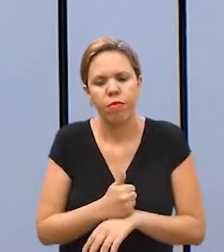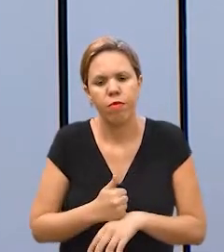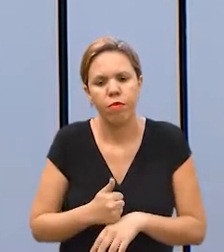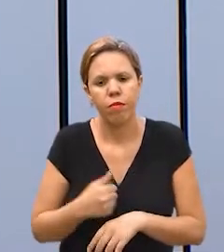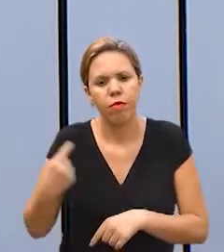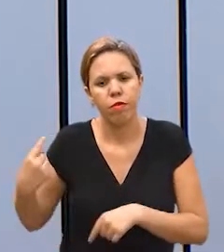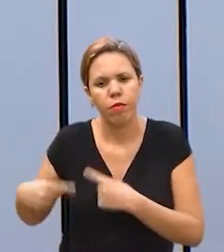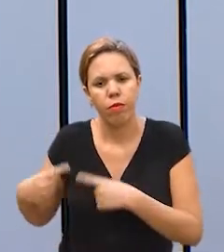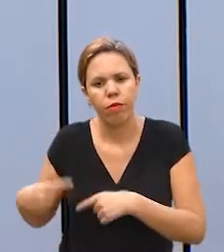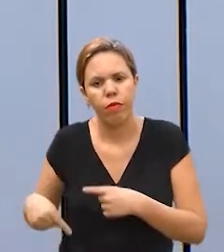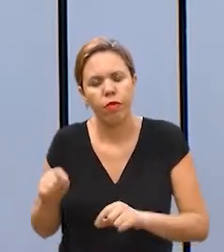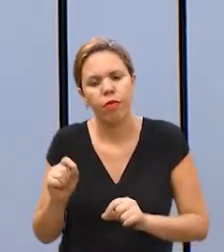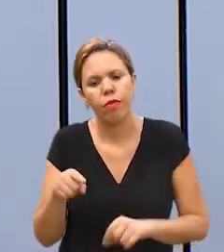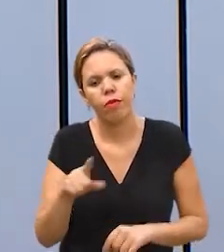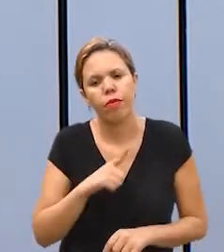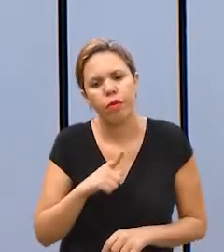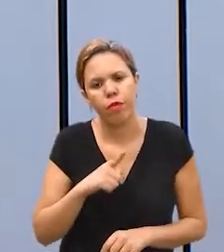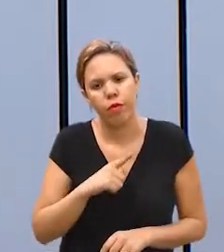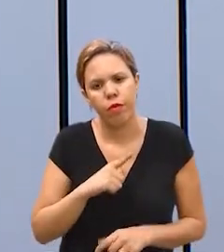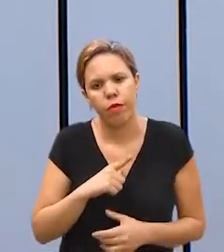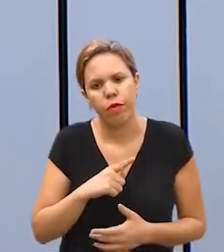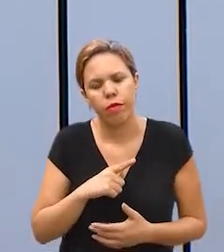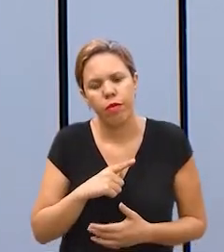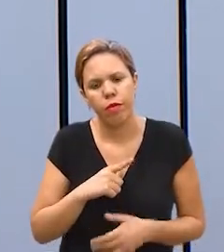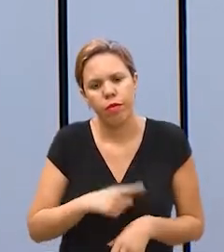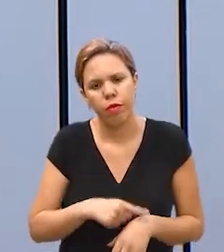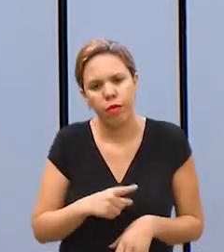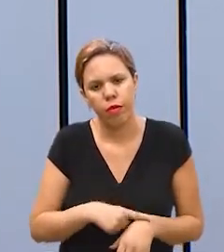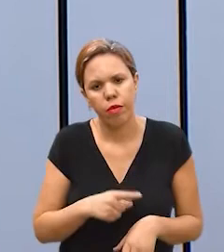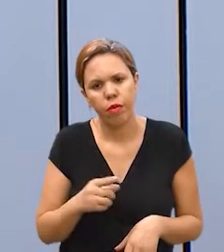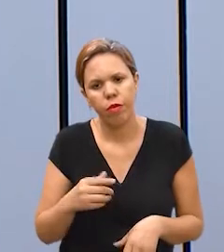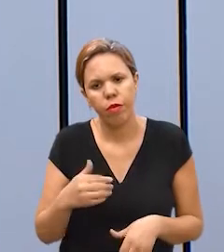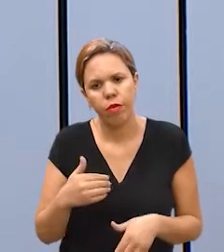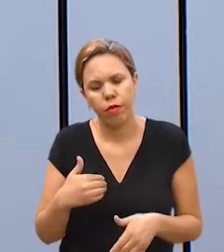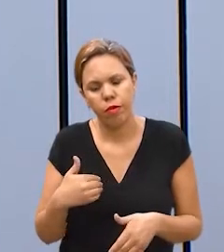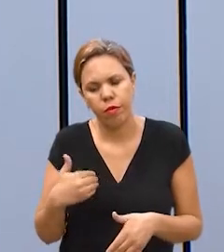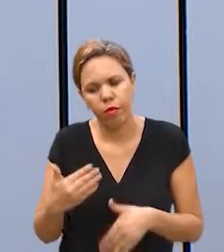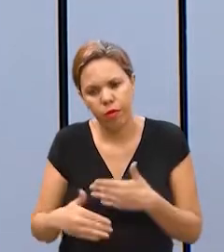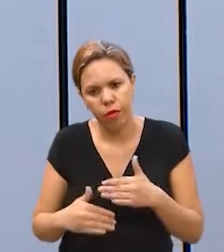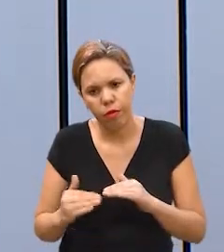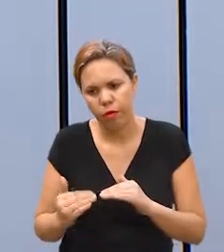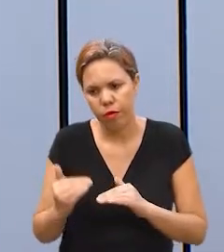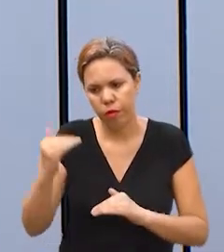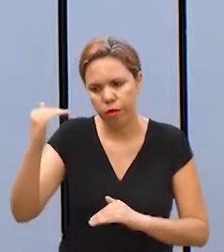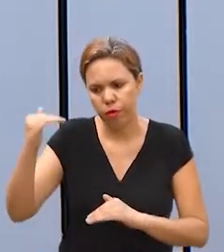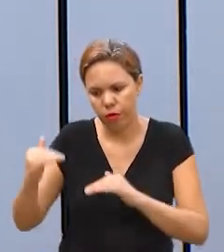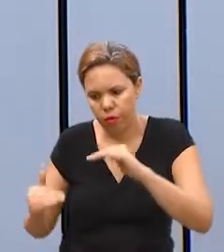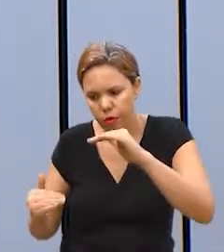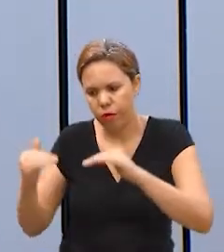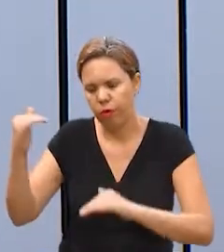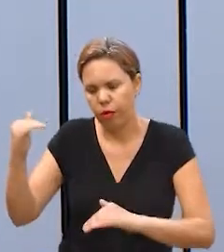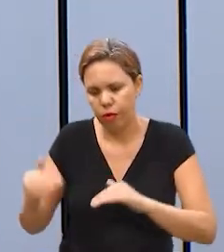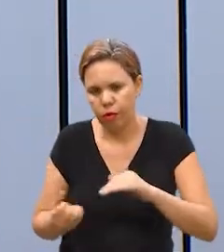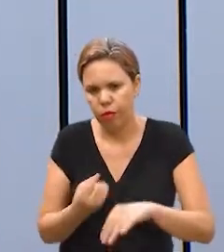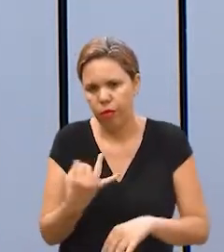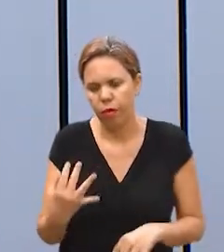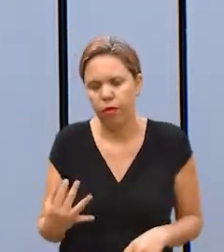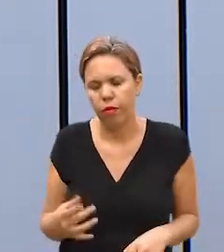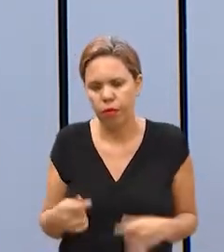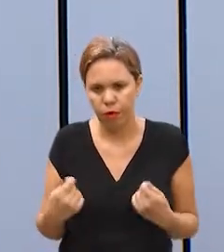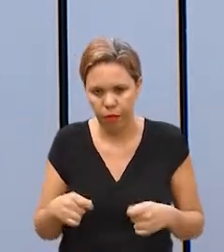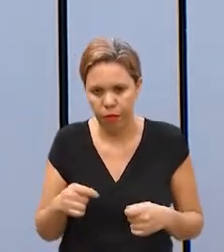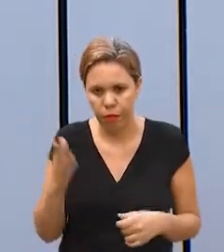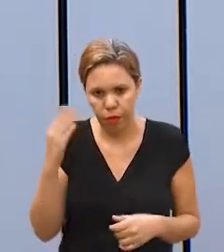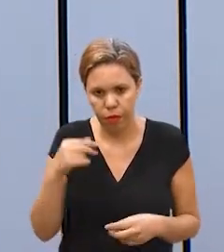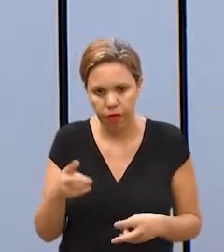colocaram muito nesse debate, que você tem ciclos, né? Você tem momentos em que cresce, diminui, enfim, e isso